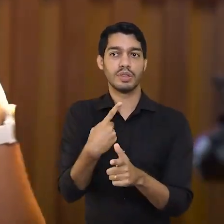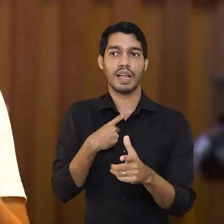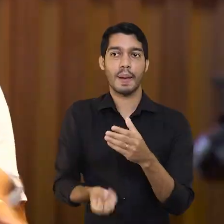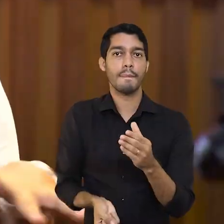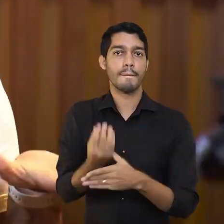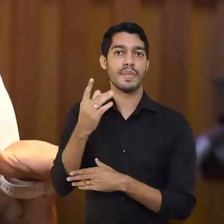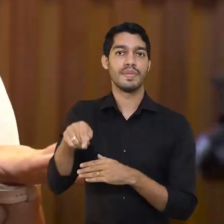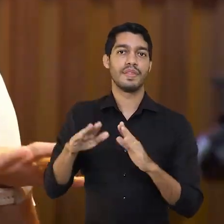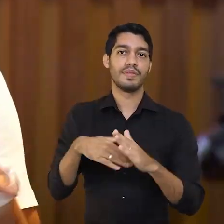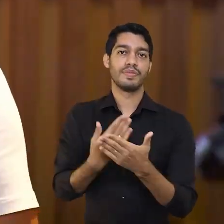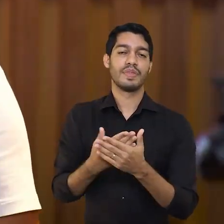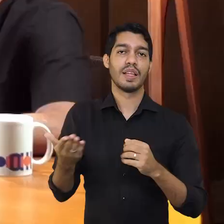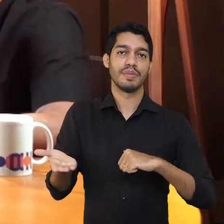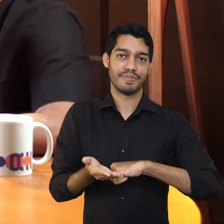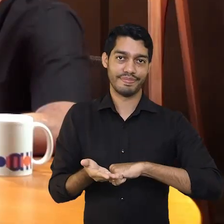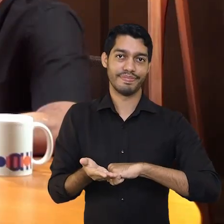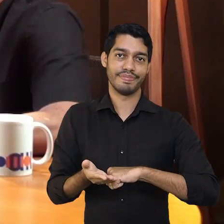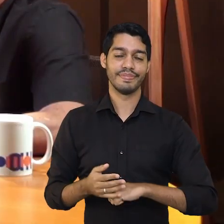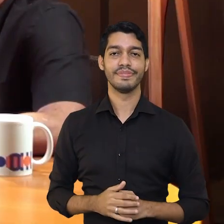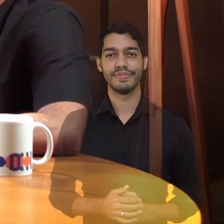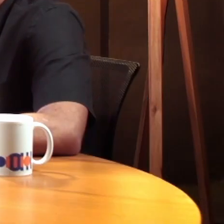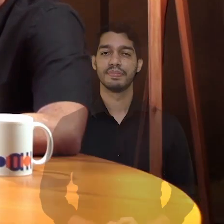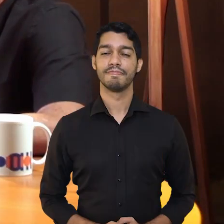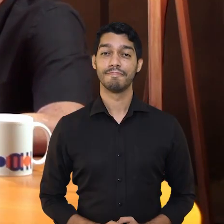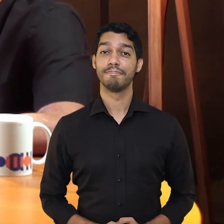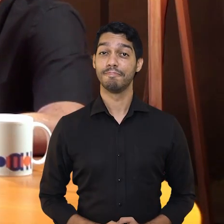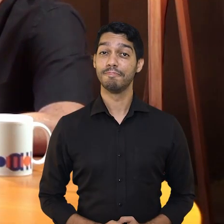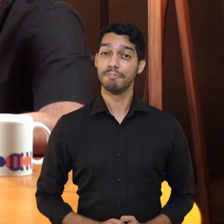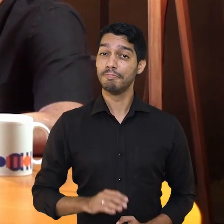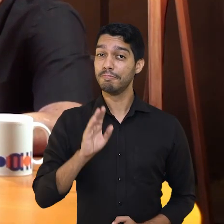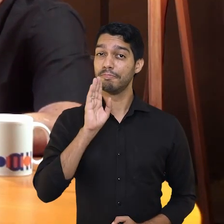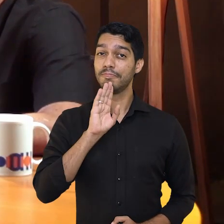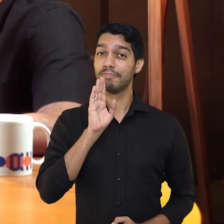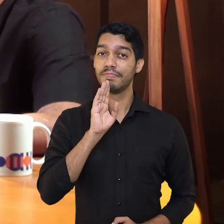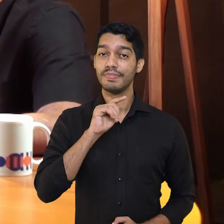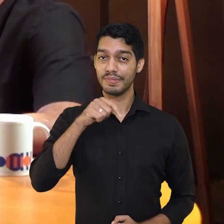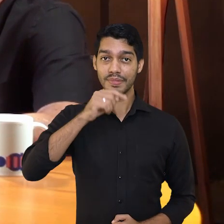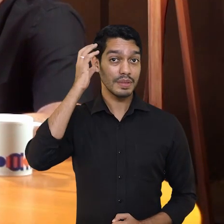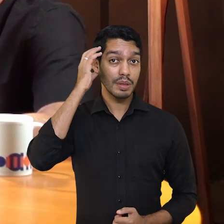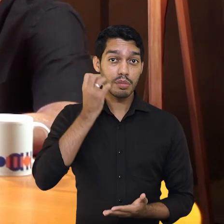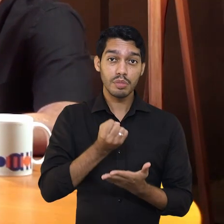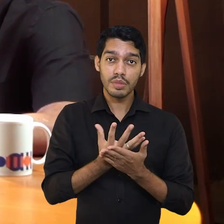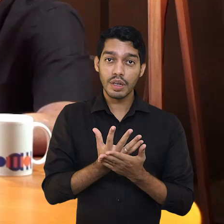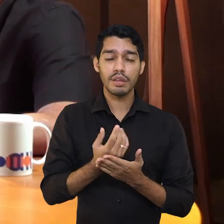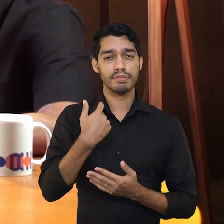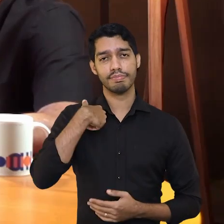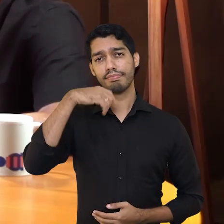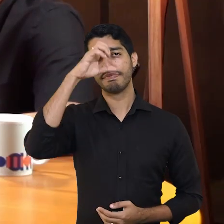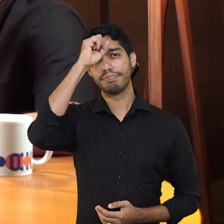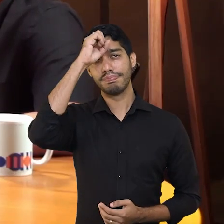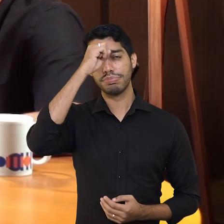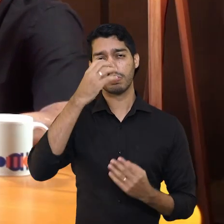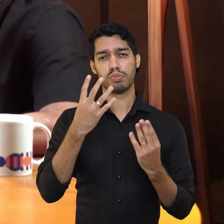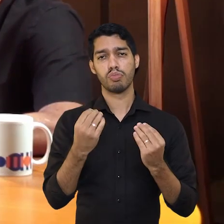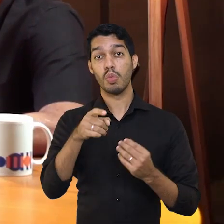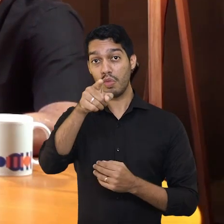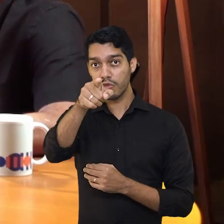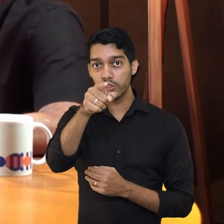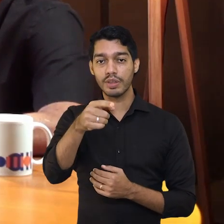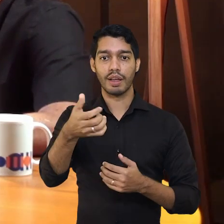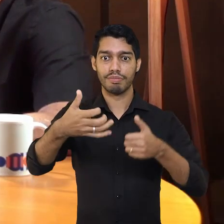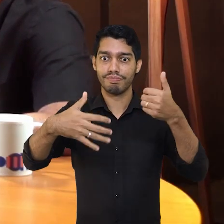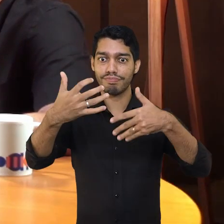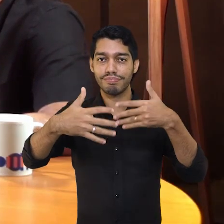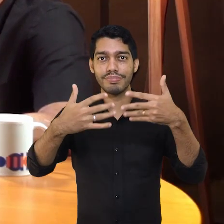escola contemporânea, sabe? Que legal. Eu tô aqui nesse podcast aprendendo muito com você, com todos os convidados que